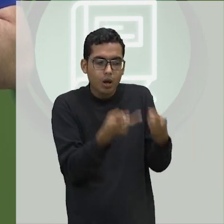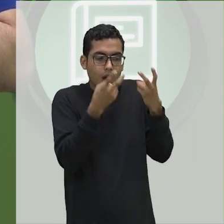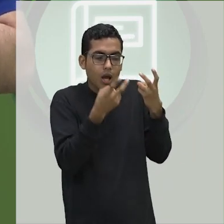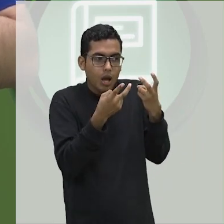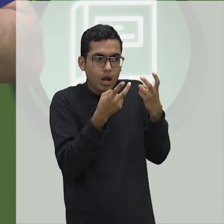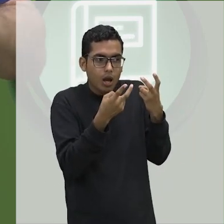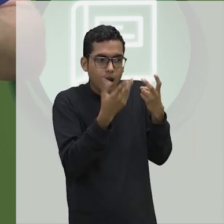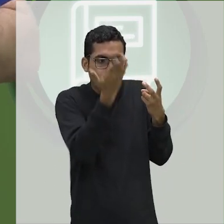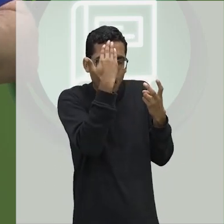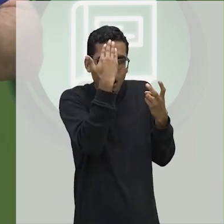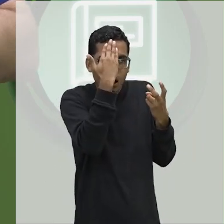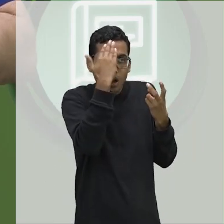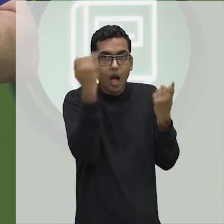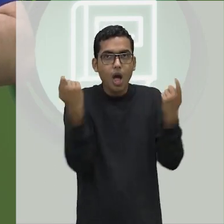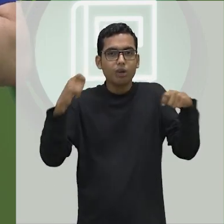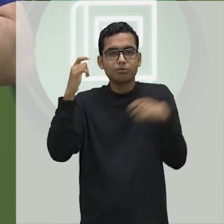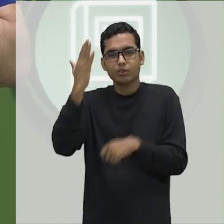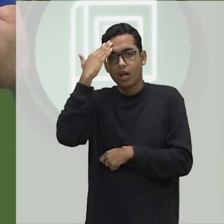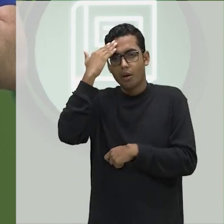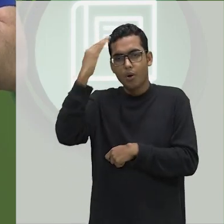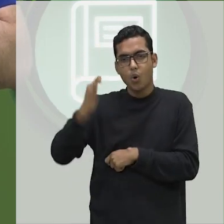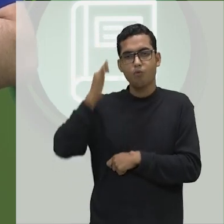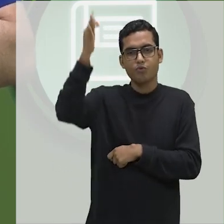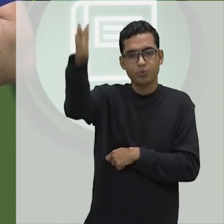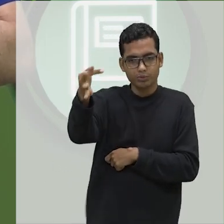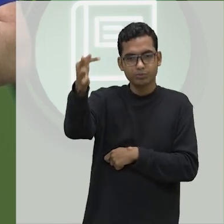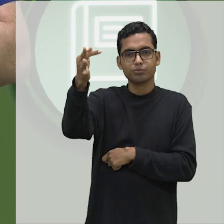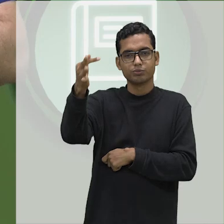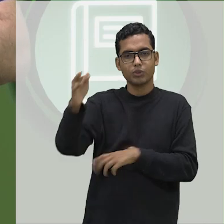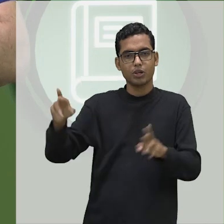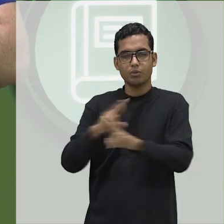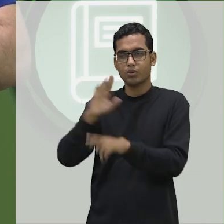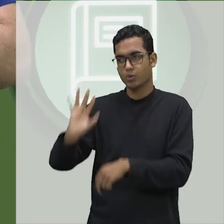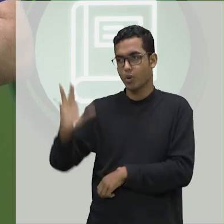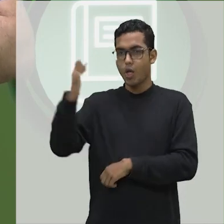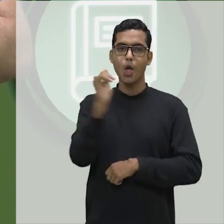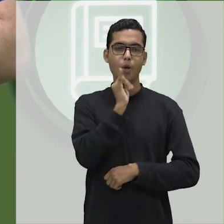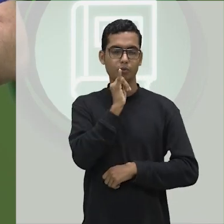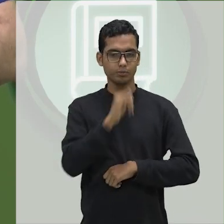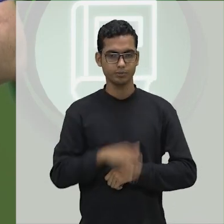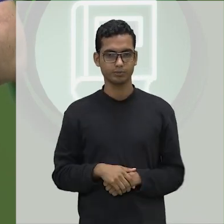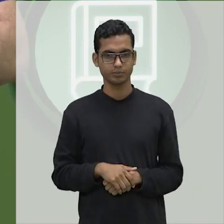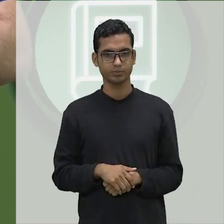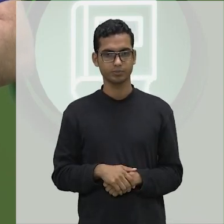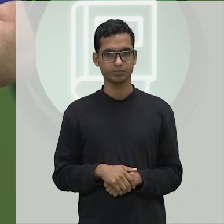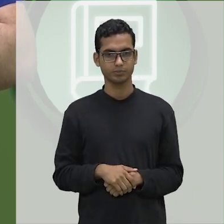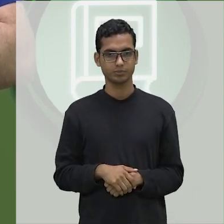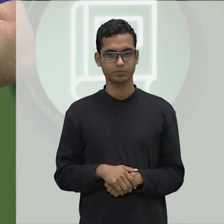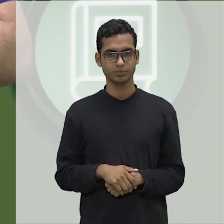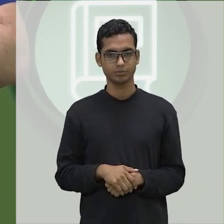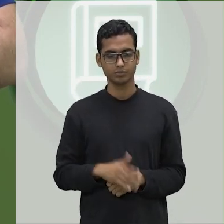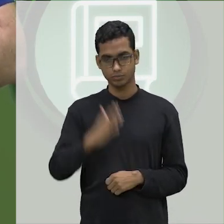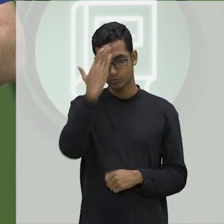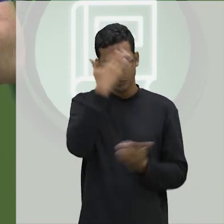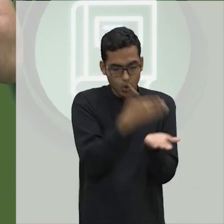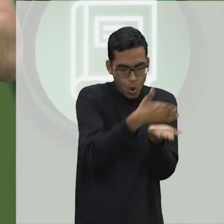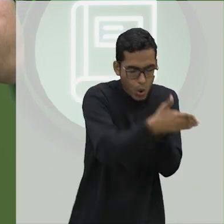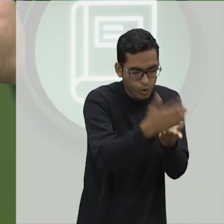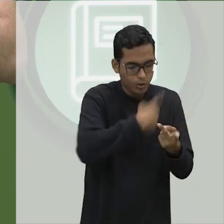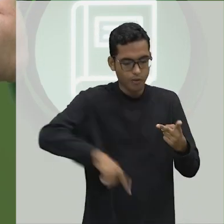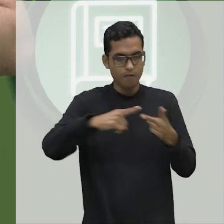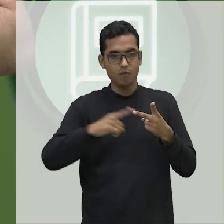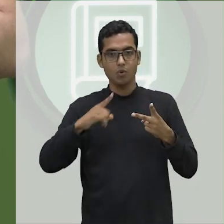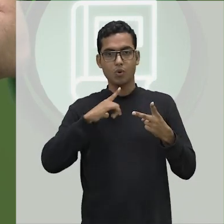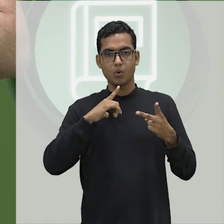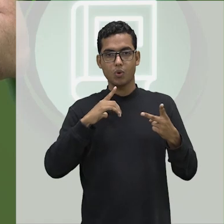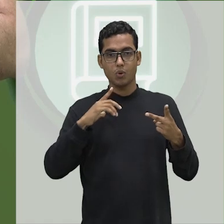no futuro em relação ali ao fenômeno estudado. Por exemplo, quando você tem a posição inicial, a velocidade de um